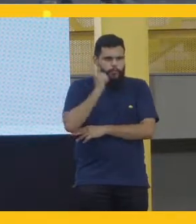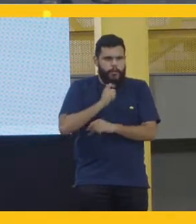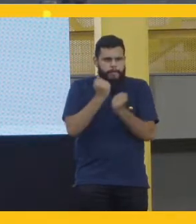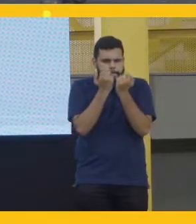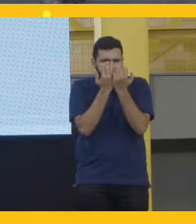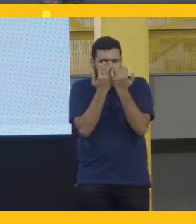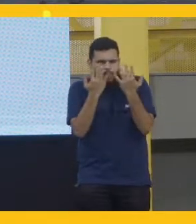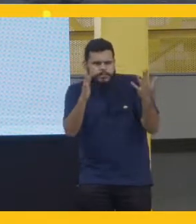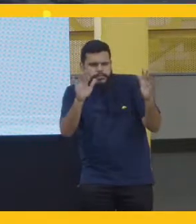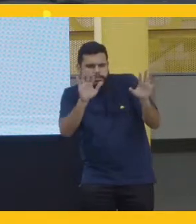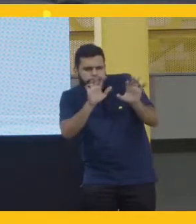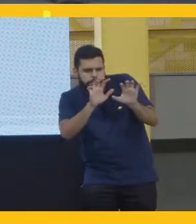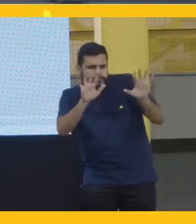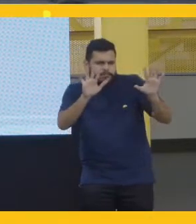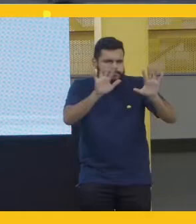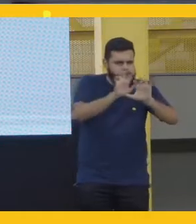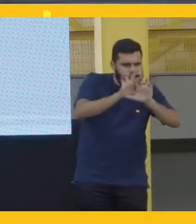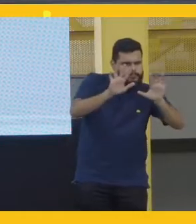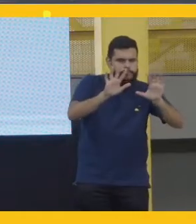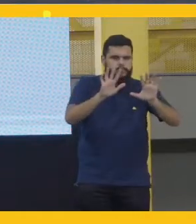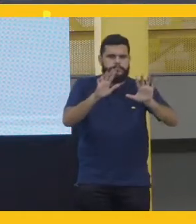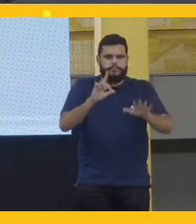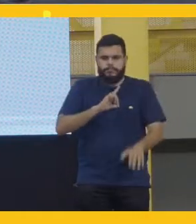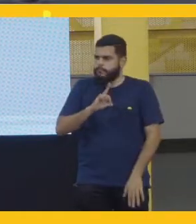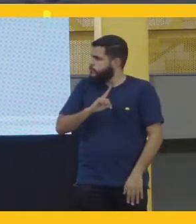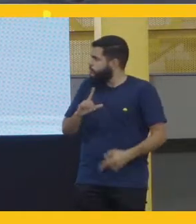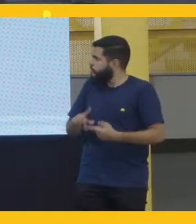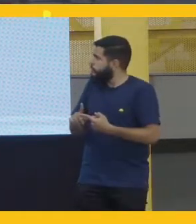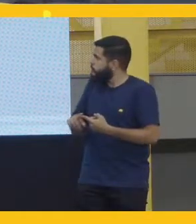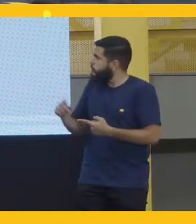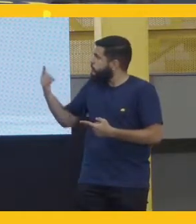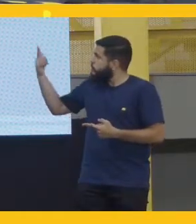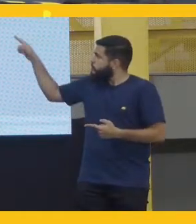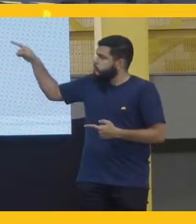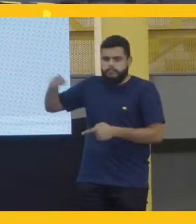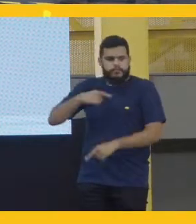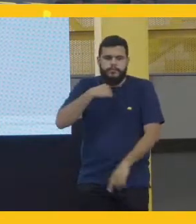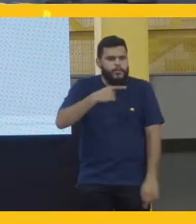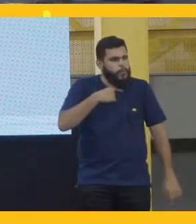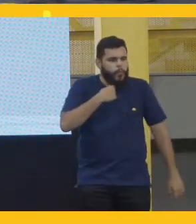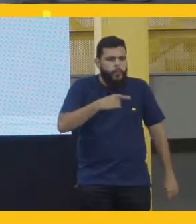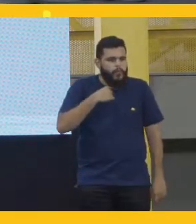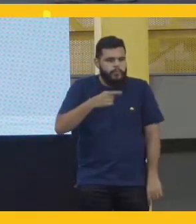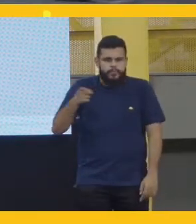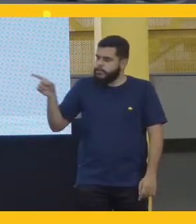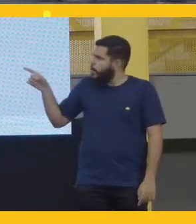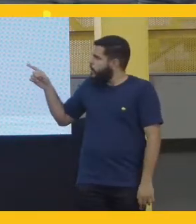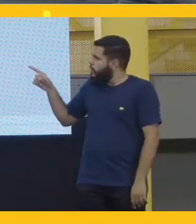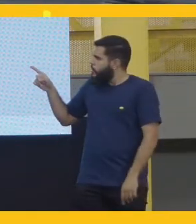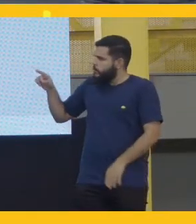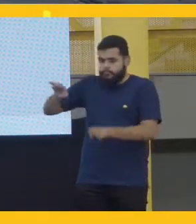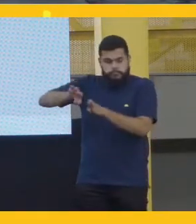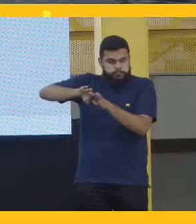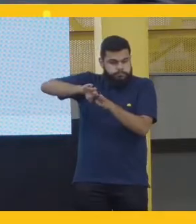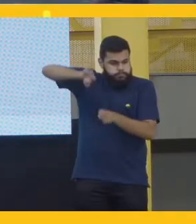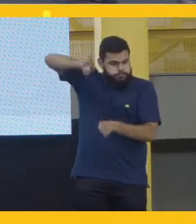meio embaçado. E tem o meio opaco, que a luz não consegue atravessar. Bom.